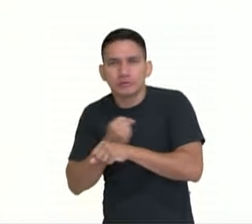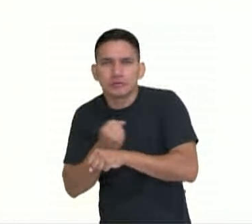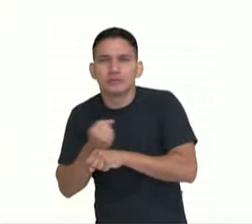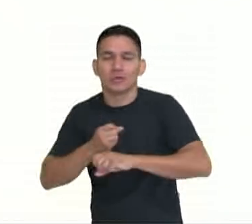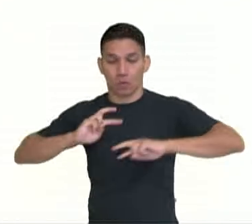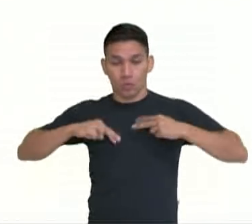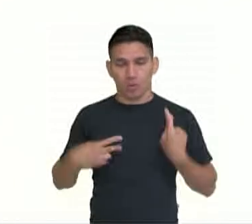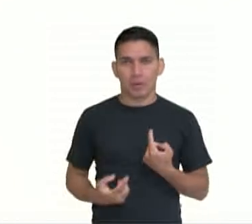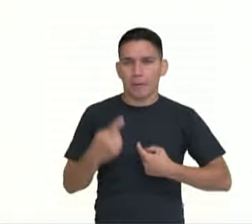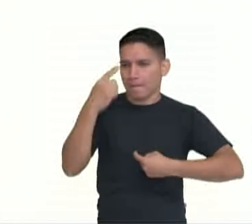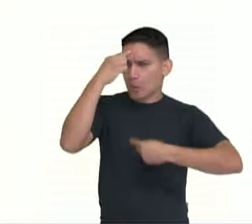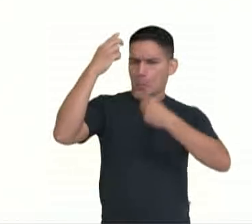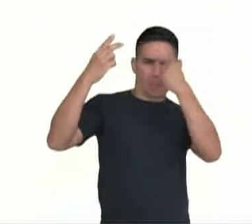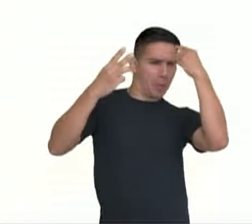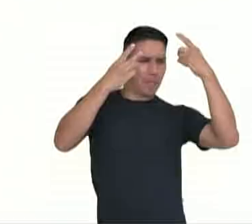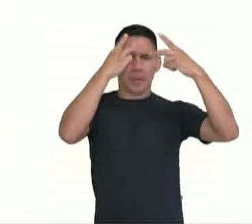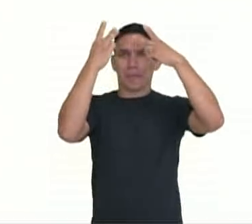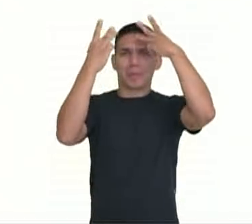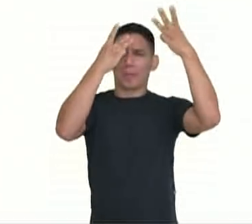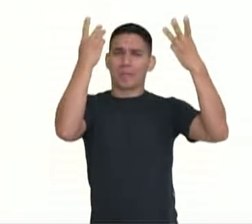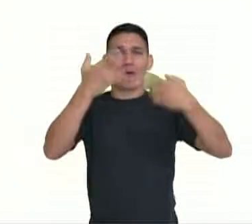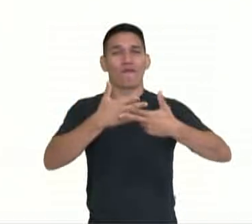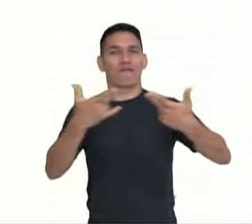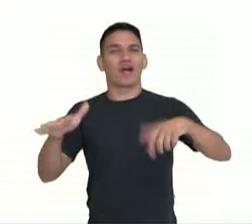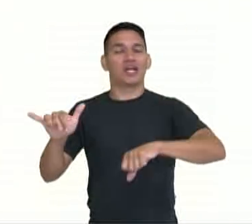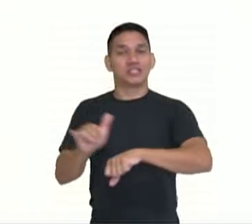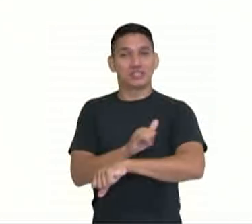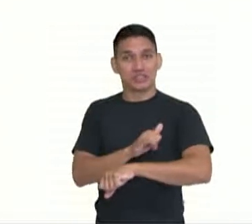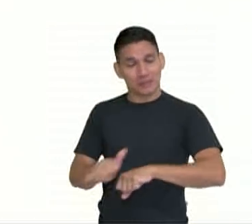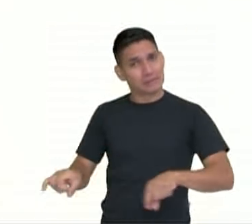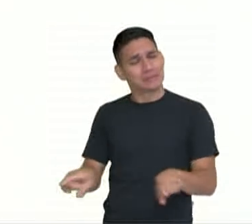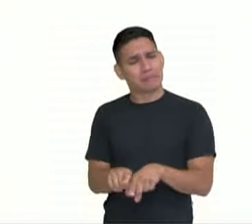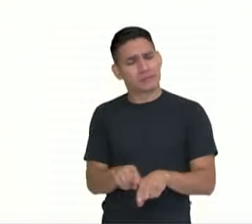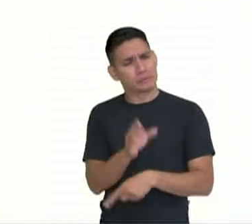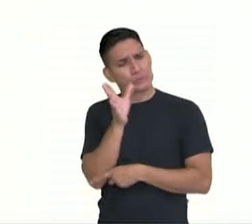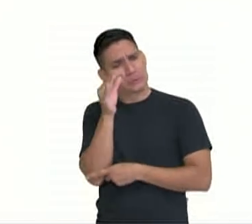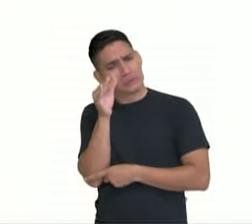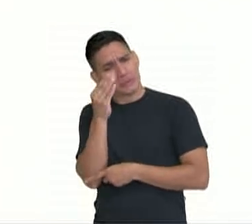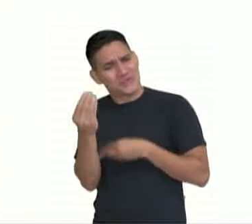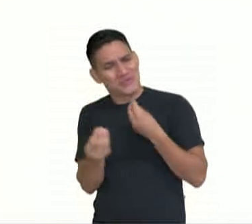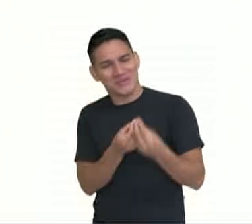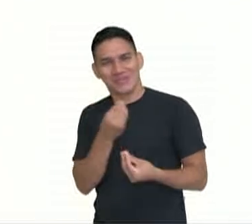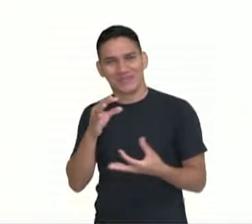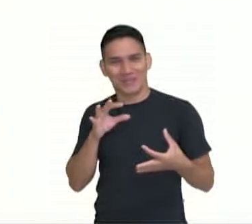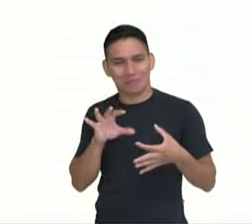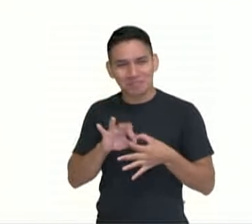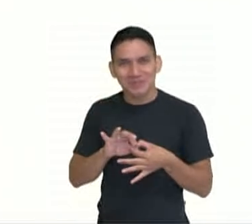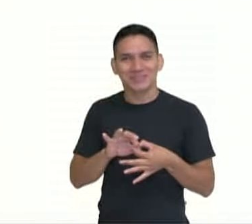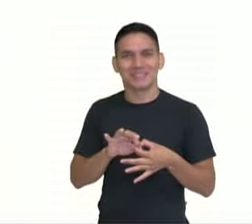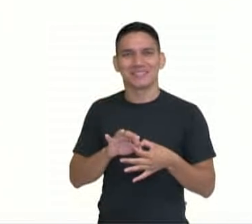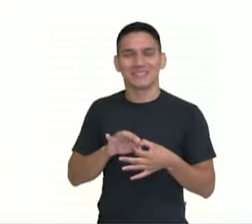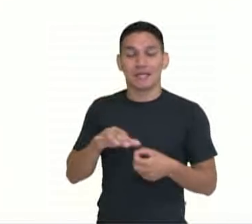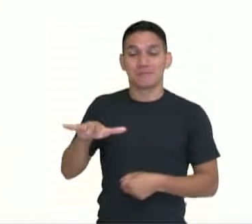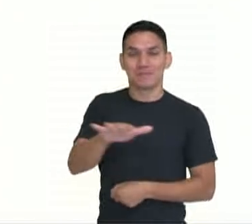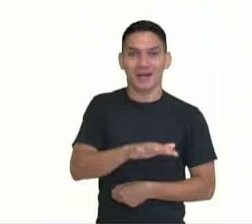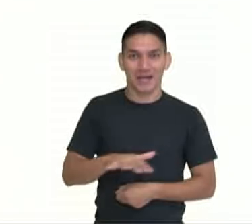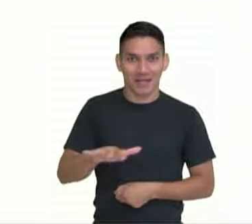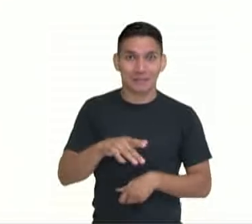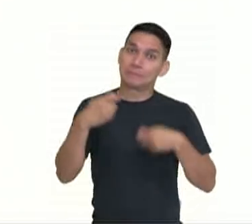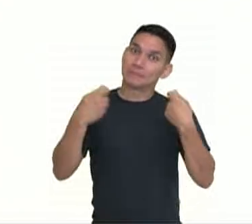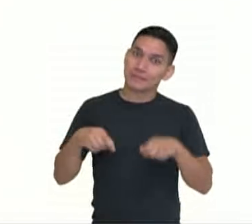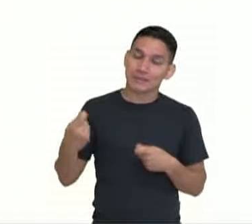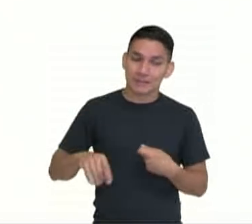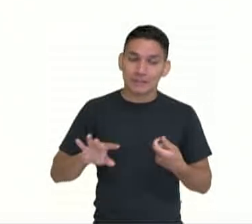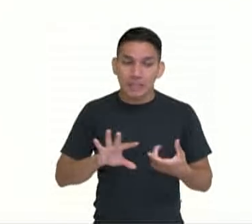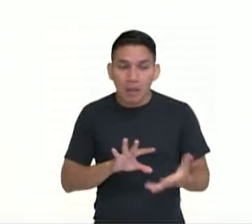as mais variadas e até curiosas formas de se localizar e de se orientar no espaço. Era preciso